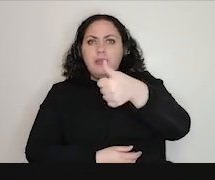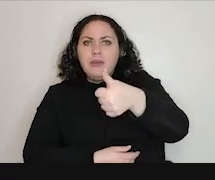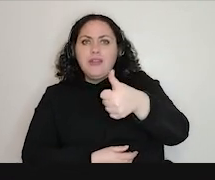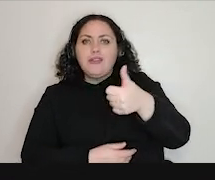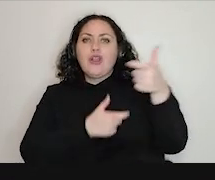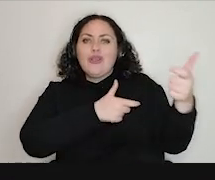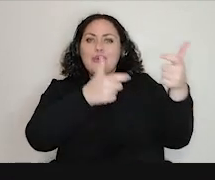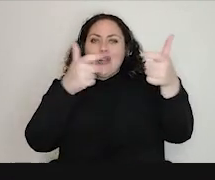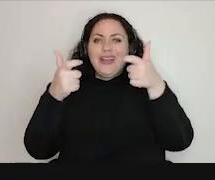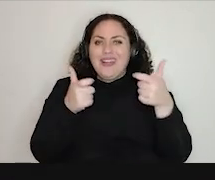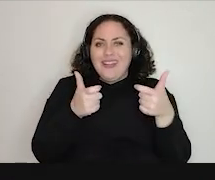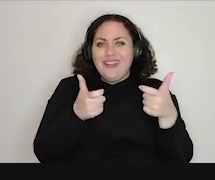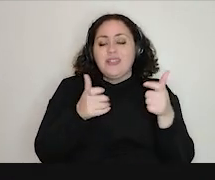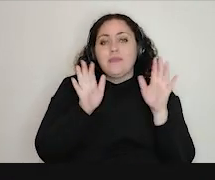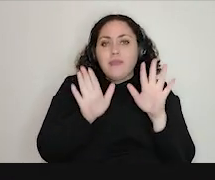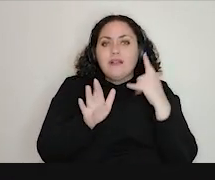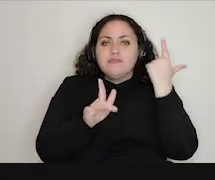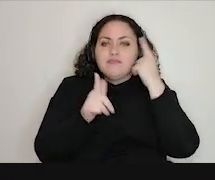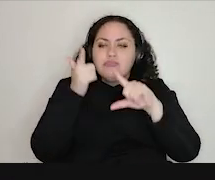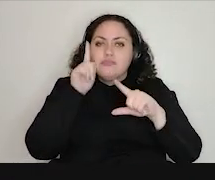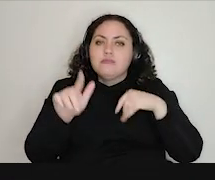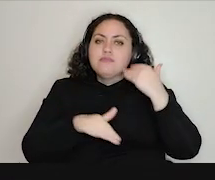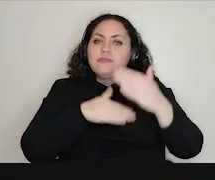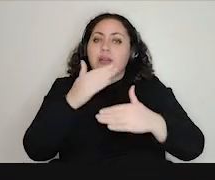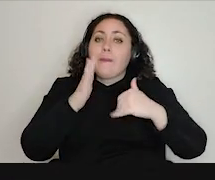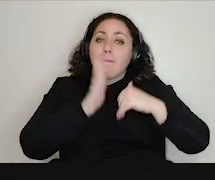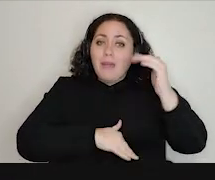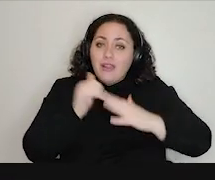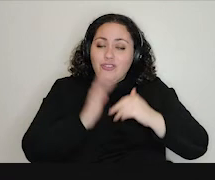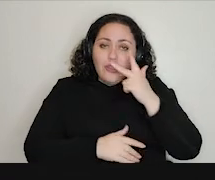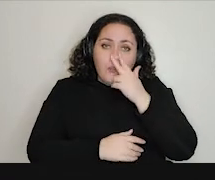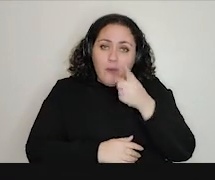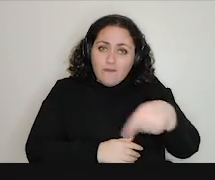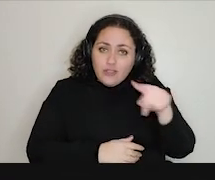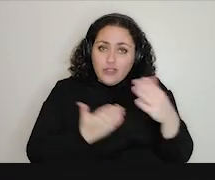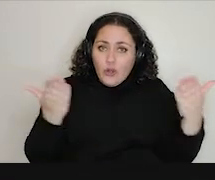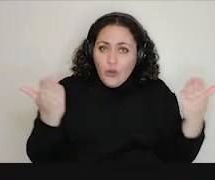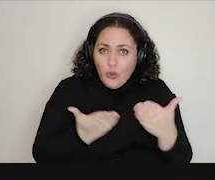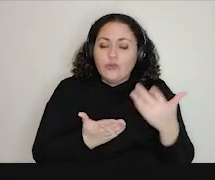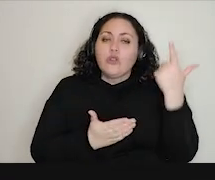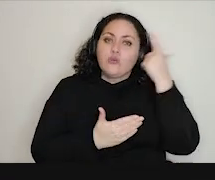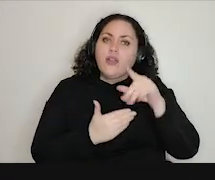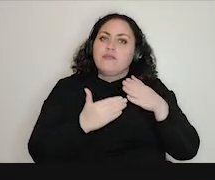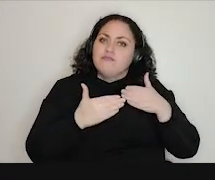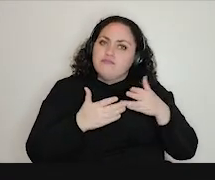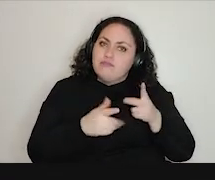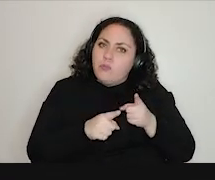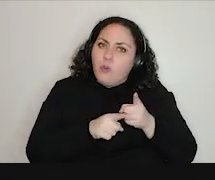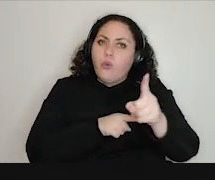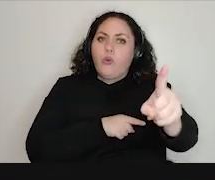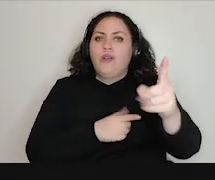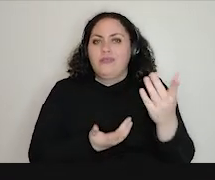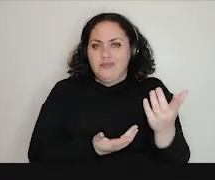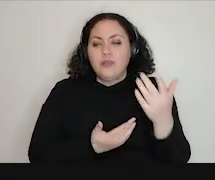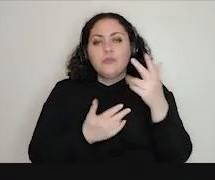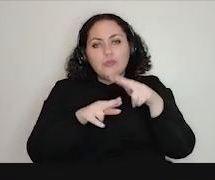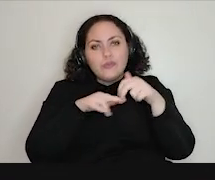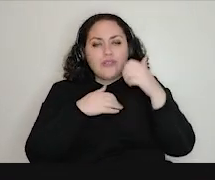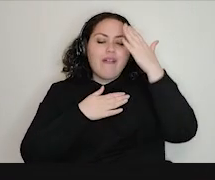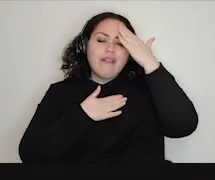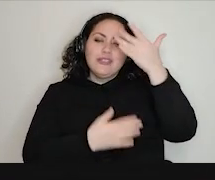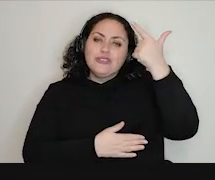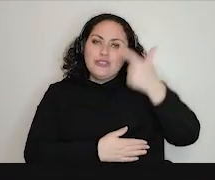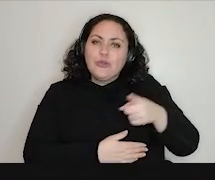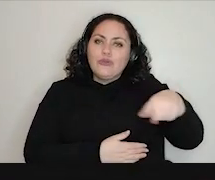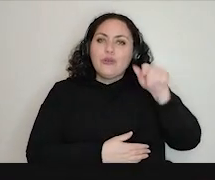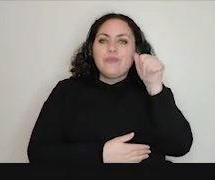está conseguindo conquistar, e com ações como a de vocês a gente vai conseguir chegar mais longe. Então a importância, e por isso eu agradeço muito, gurias, por vocês terem proposto